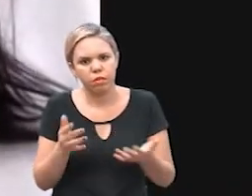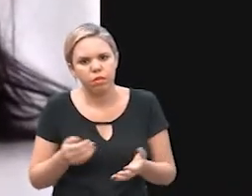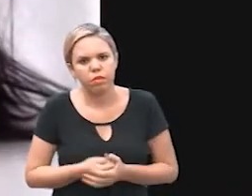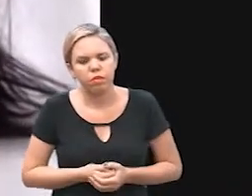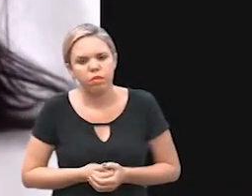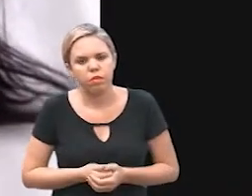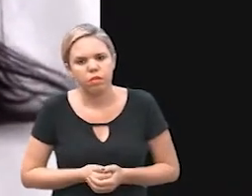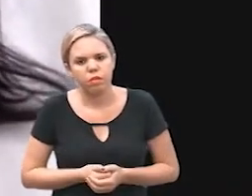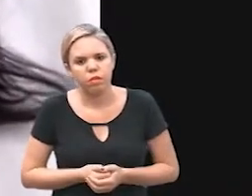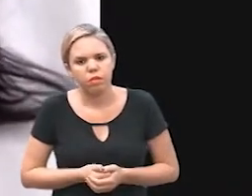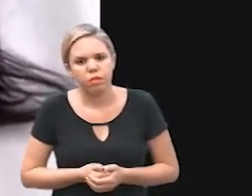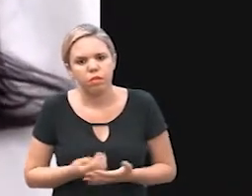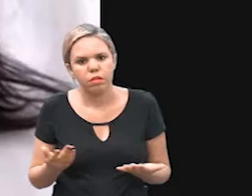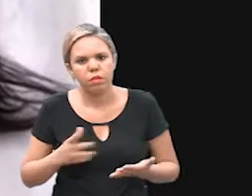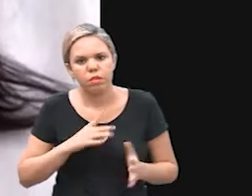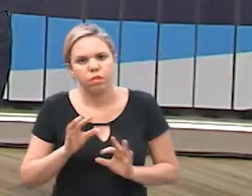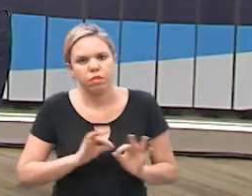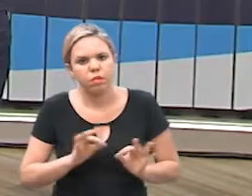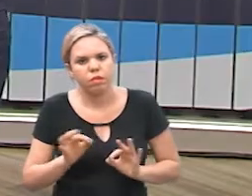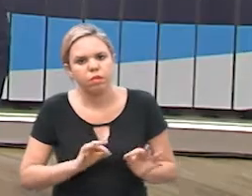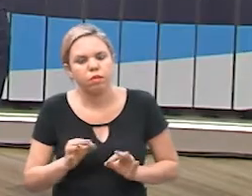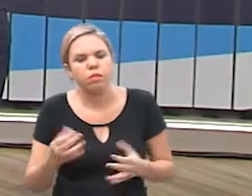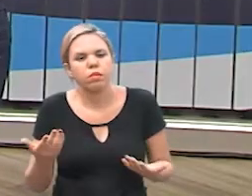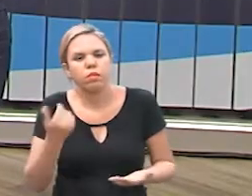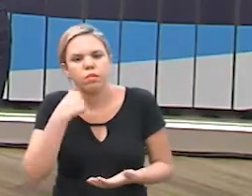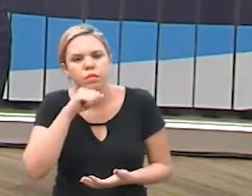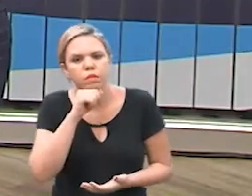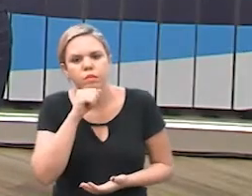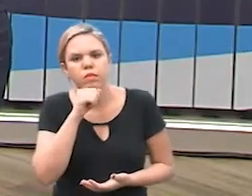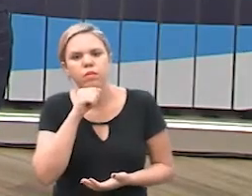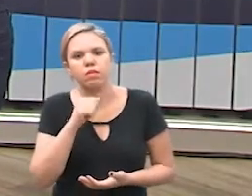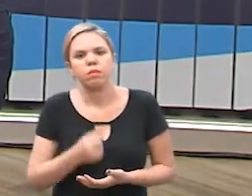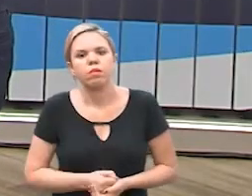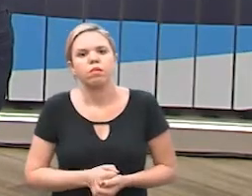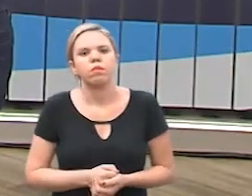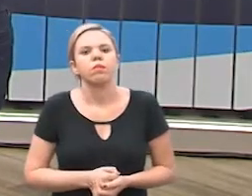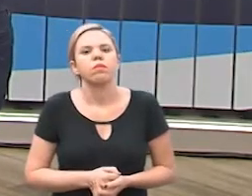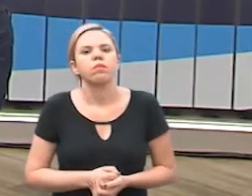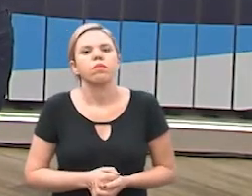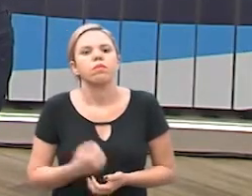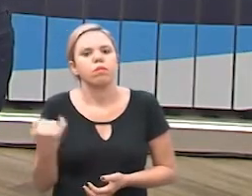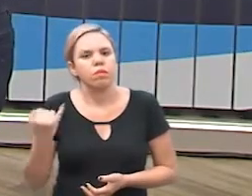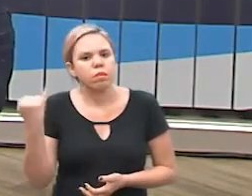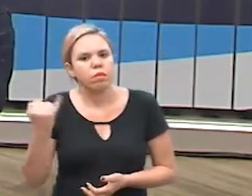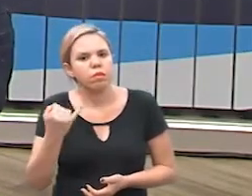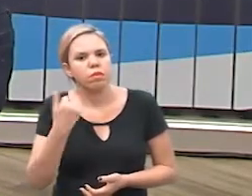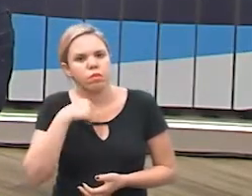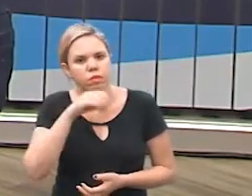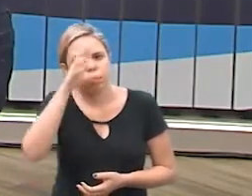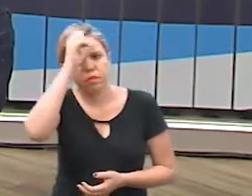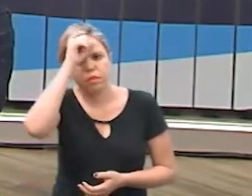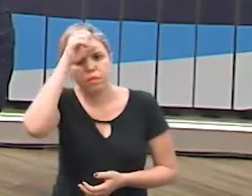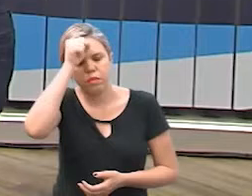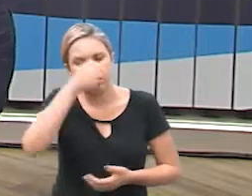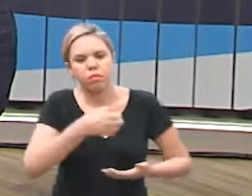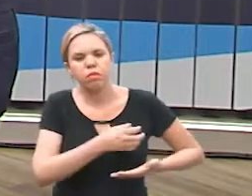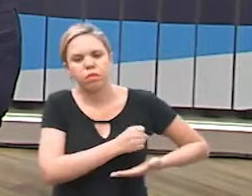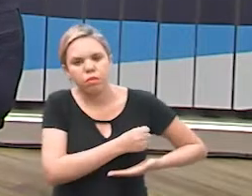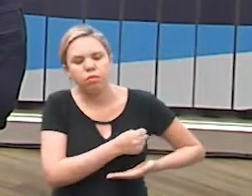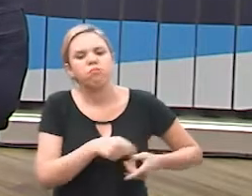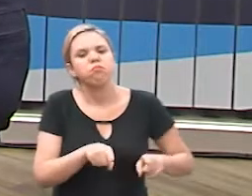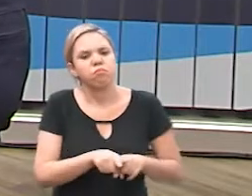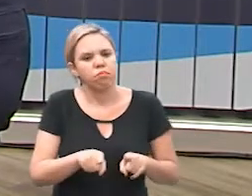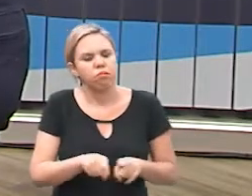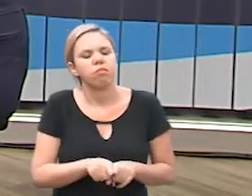vínculo. Agora, tem uma preparação para as mães de primeira viagem, né? É importante também que elas aprendam a amamentar,